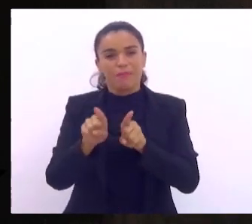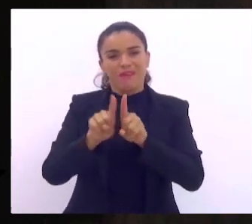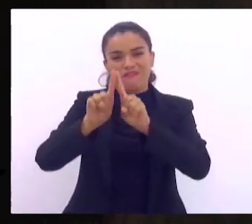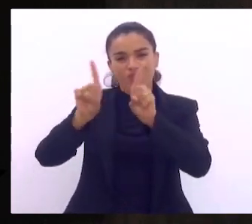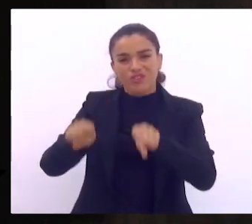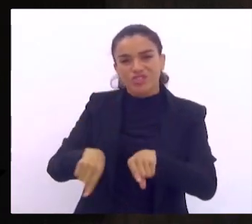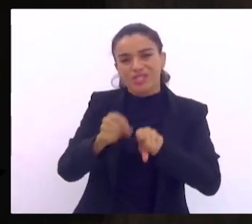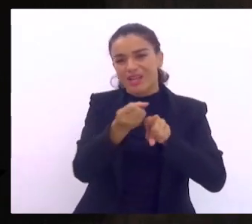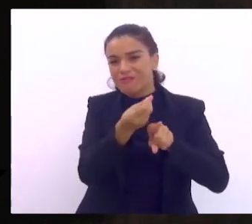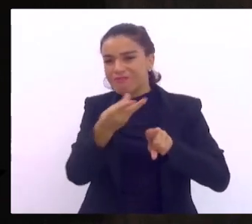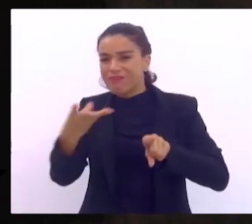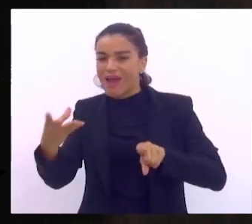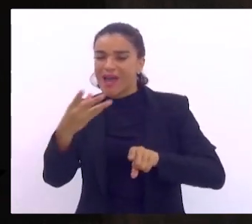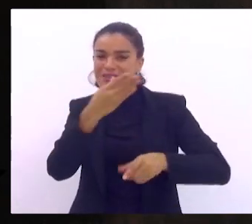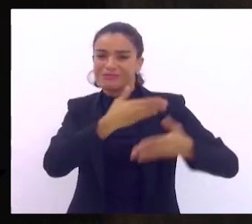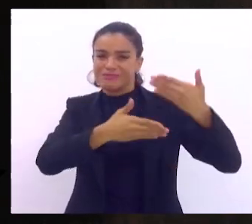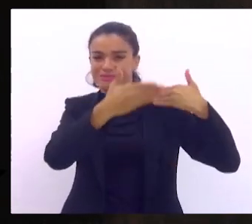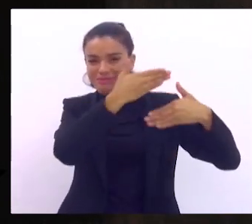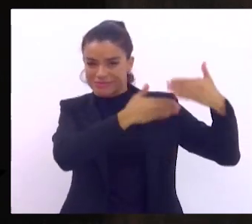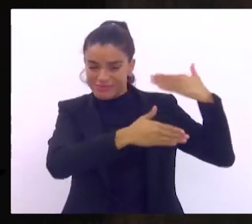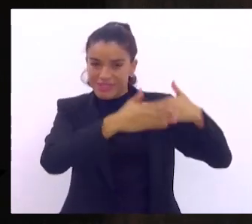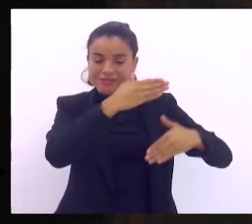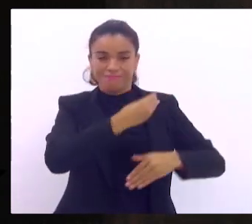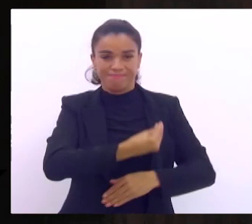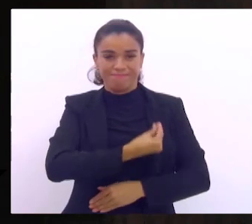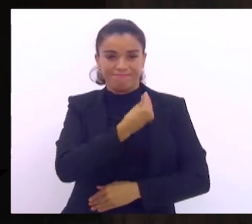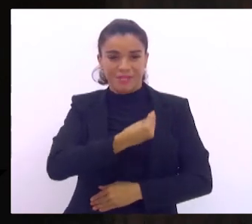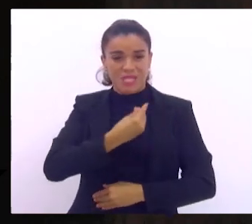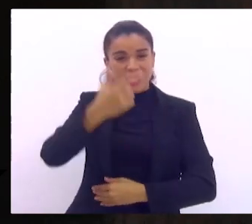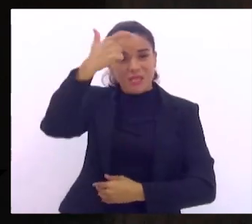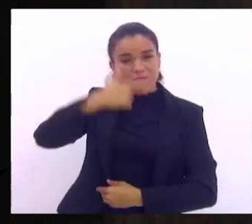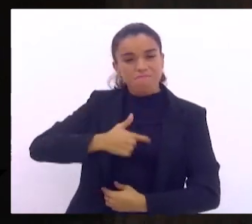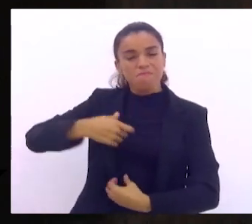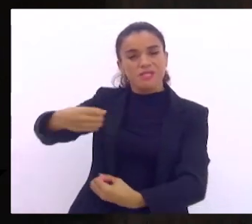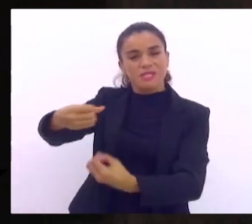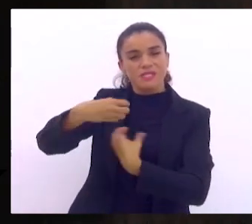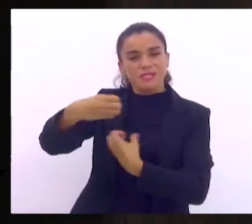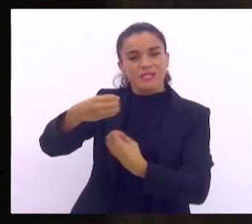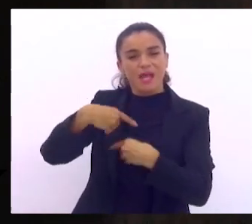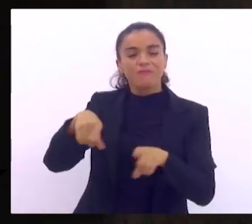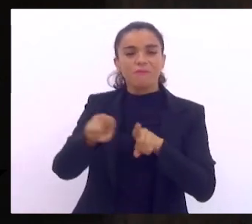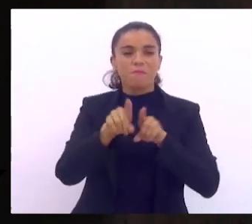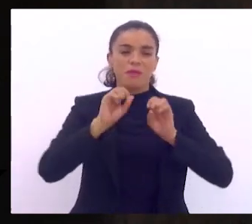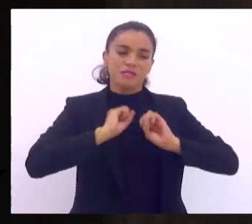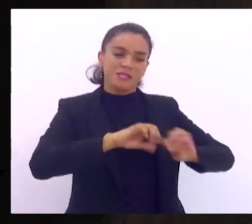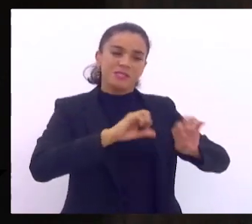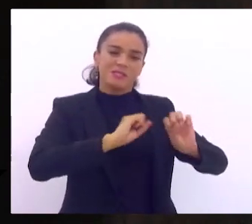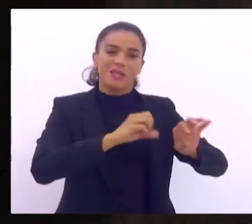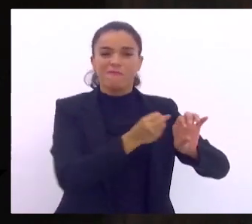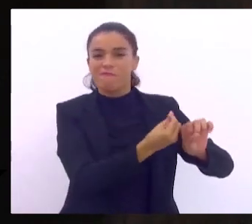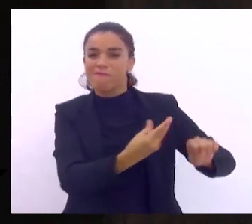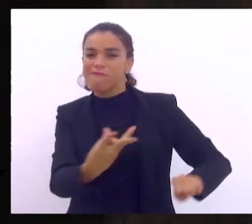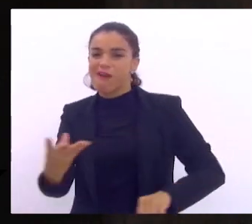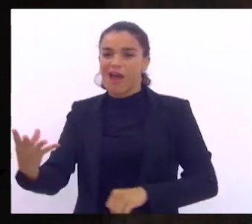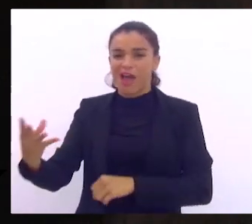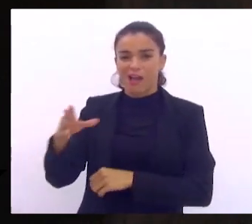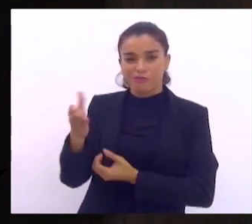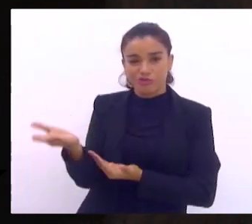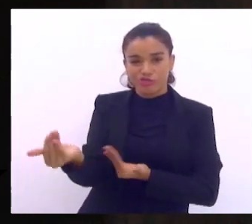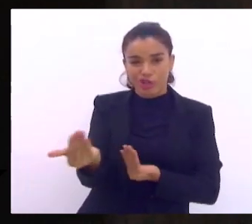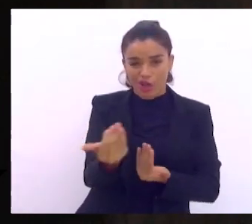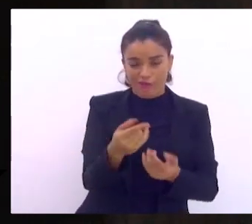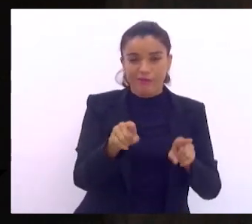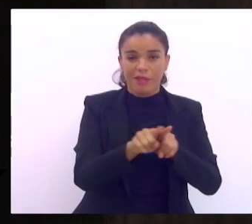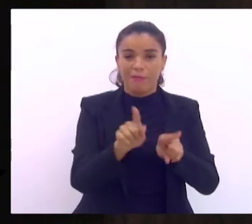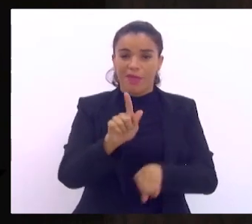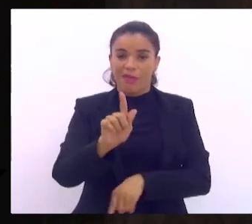que passaram e que estiveram no estádio Célio de Barros e que me ensinaram, e que ensinaram a muitos dos jovens que aprenderam, através da Gama Filho,